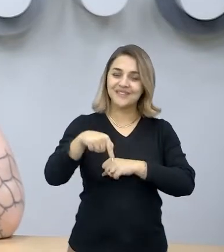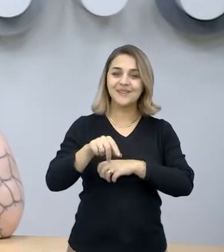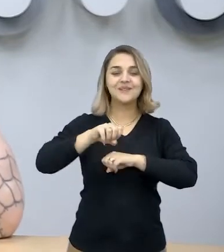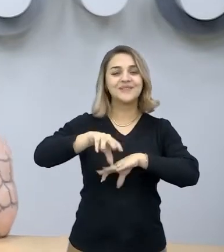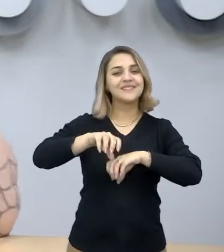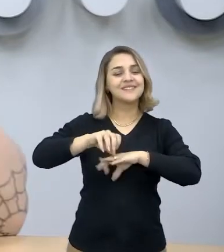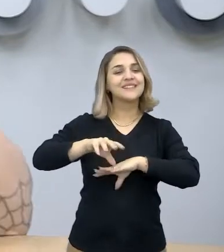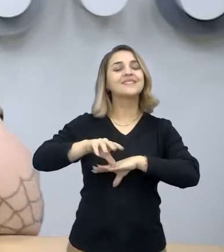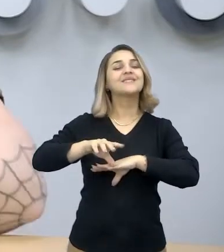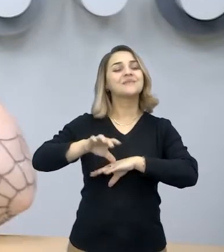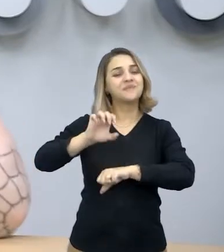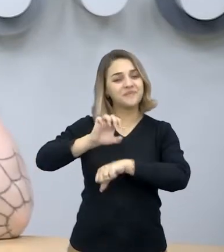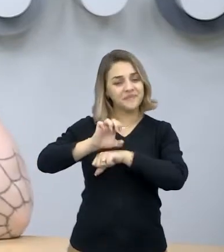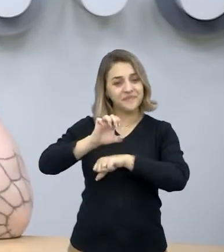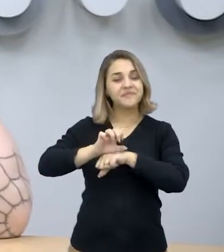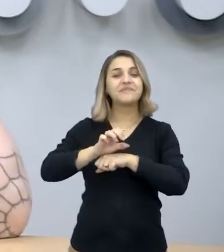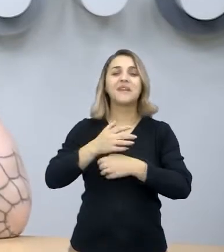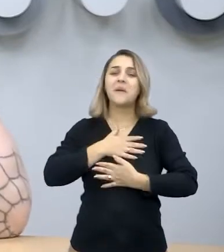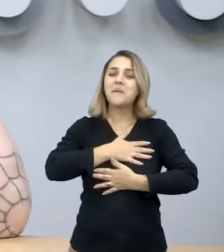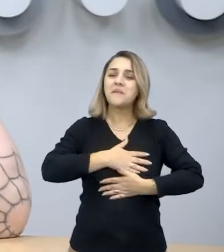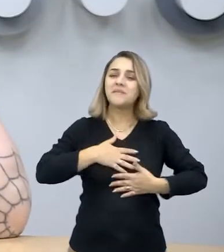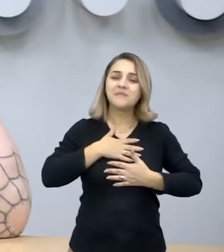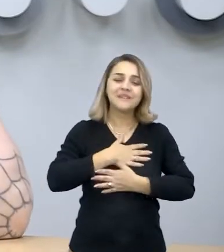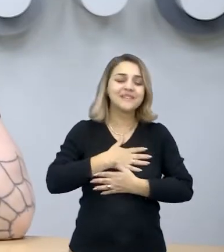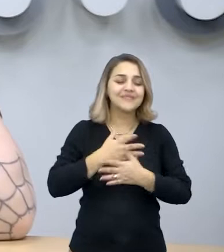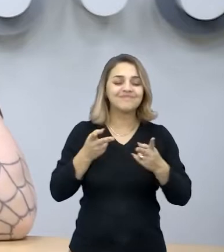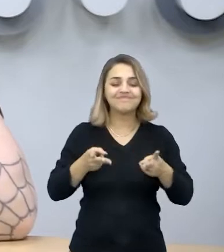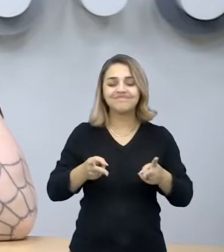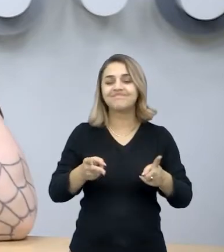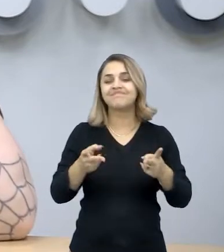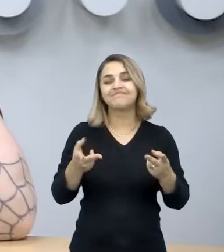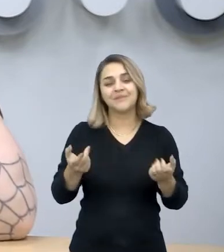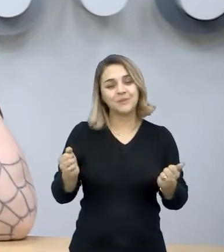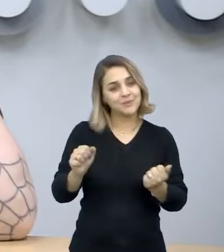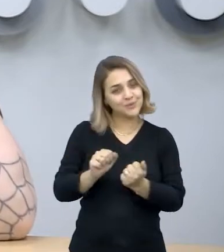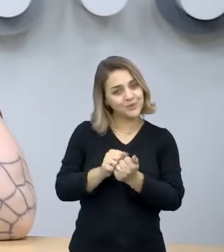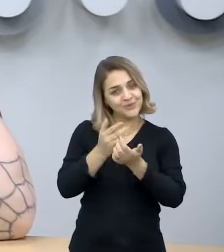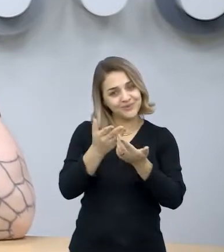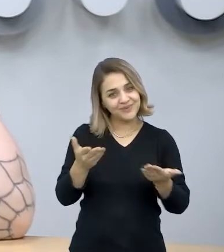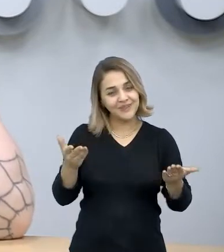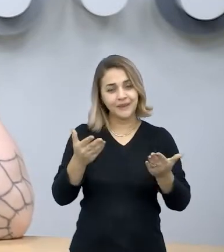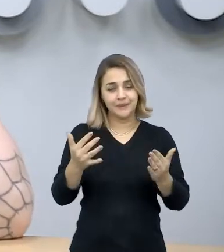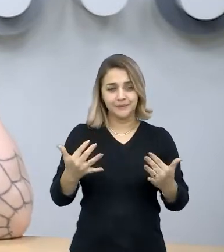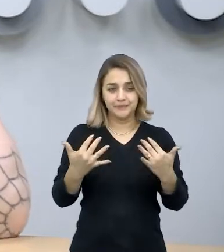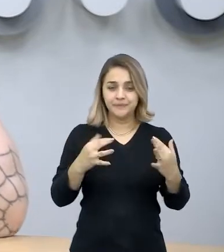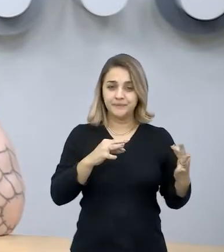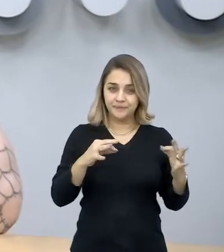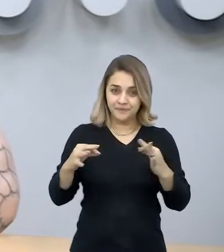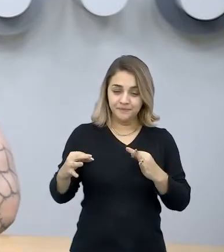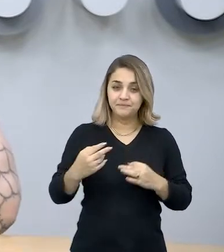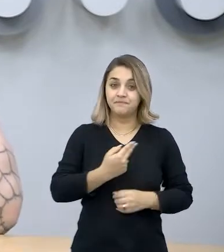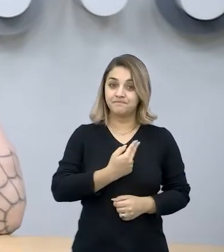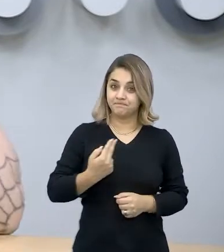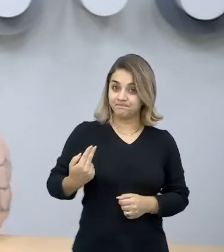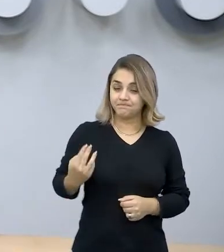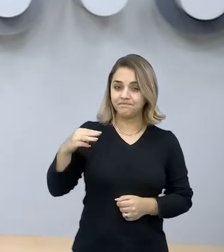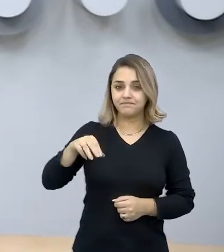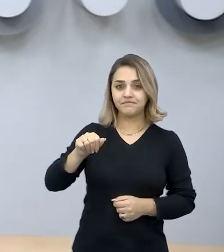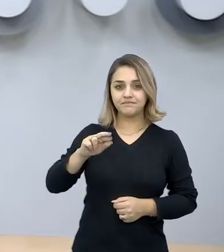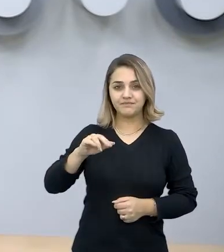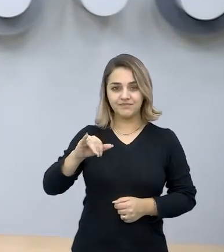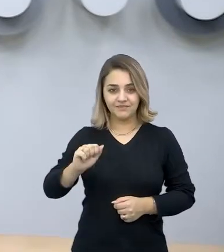de São Paulo. É um prazer, uma honra, uma alegria sempre estar com todas e todos vocês. Eu sou a professora Maria